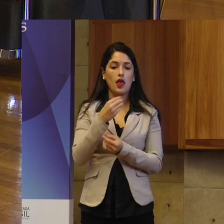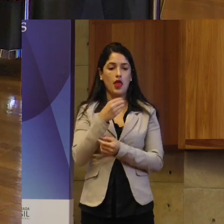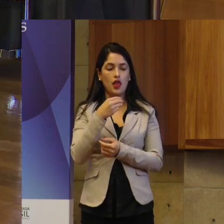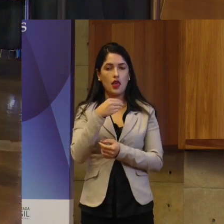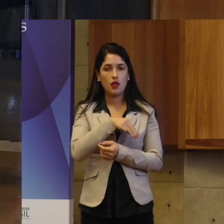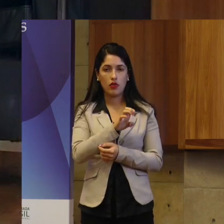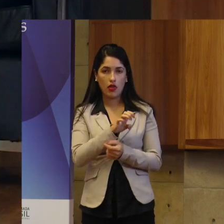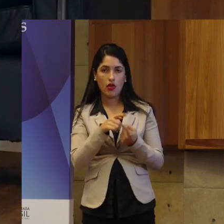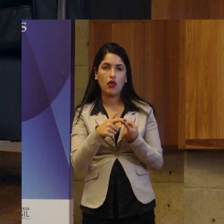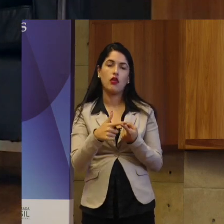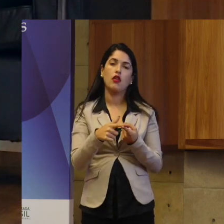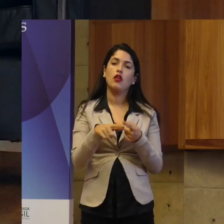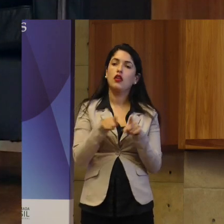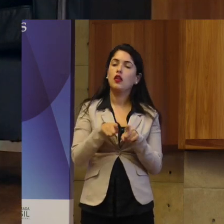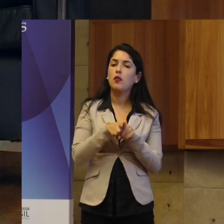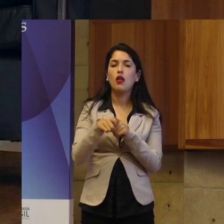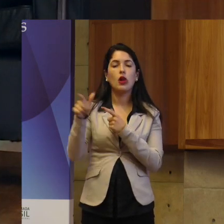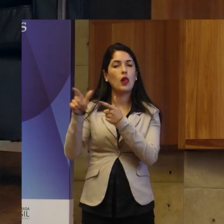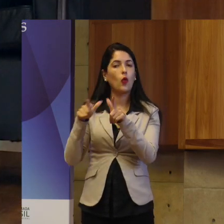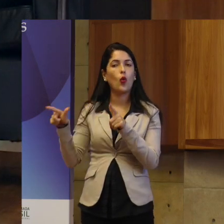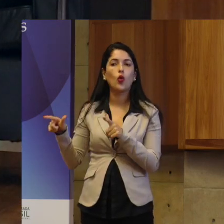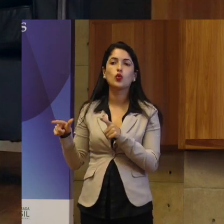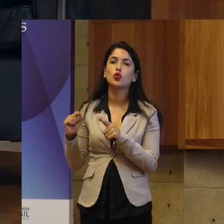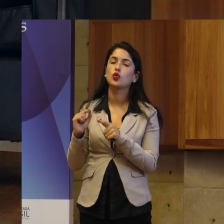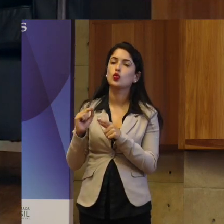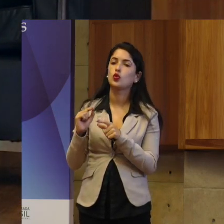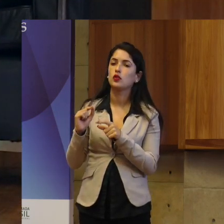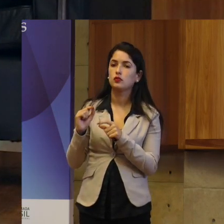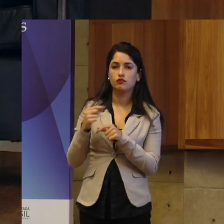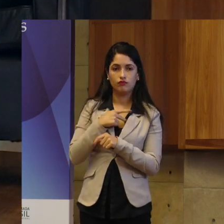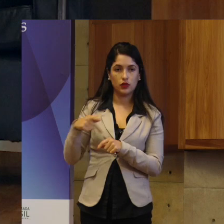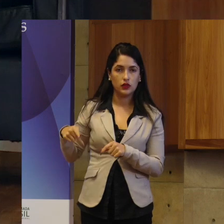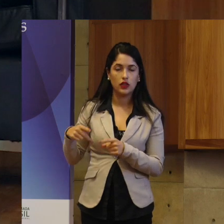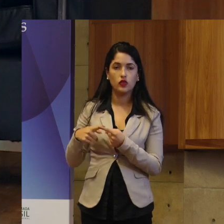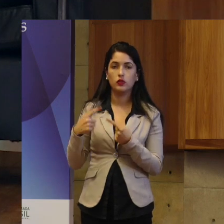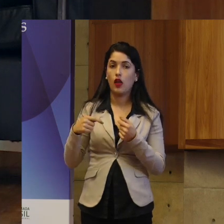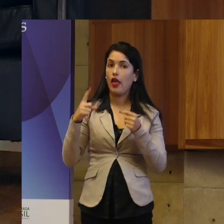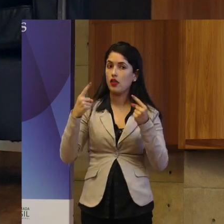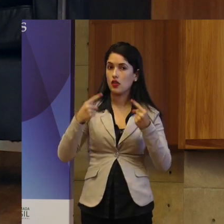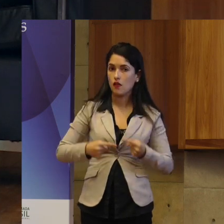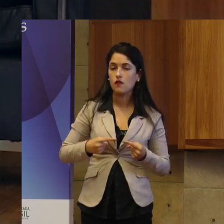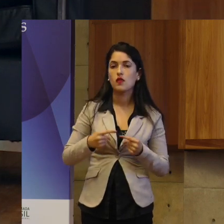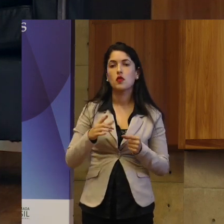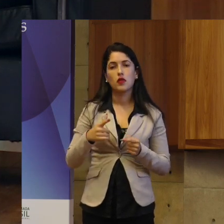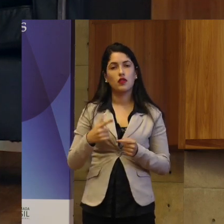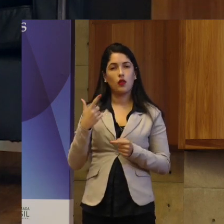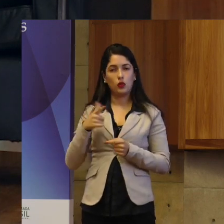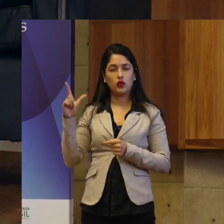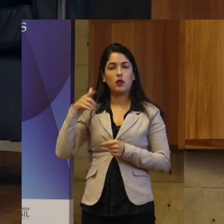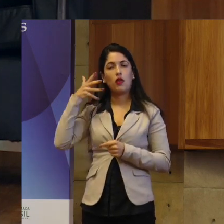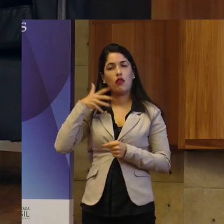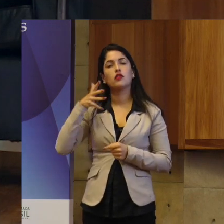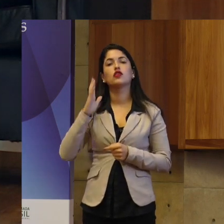demais ministérios, tudo sob orquestração da presidência. Isso é um desafio, acho que foi mencionado aqui na palestra anterior, a